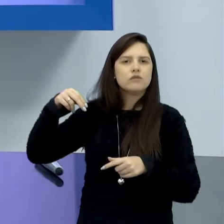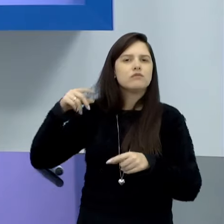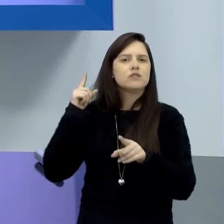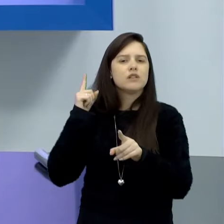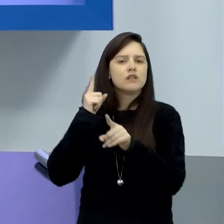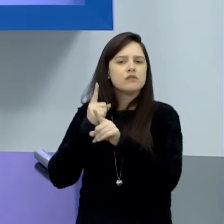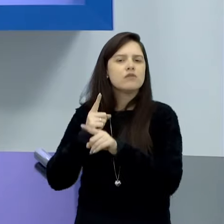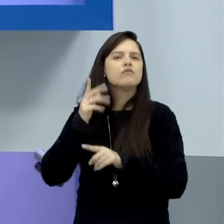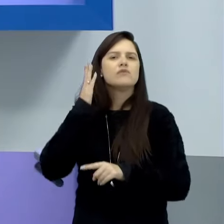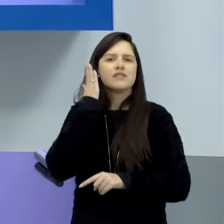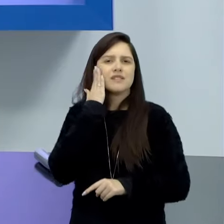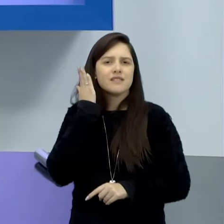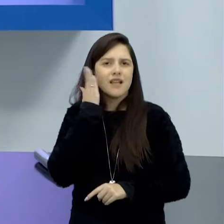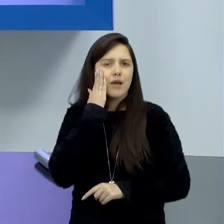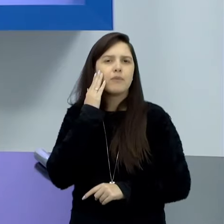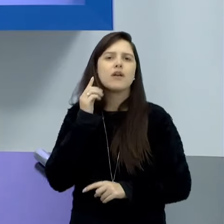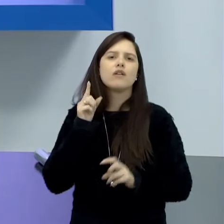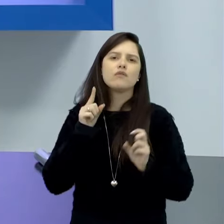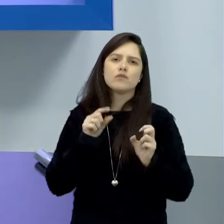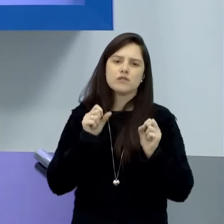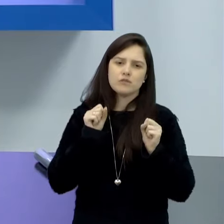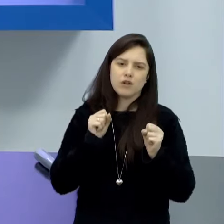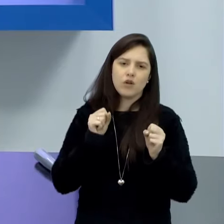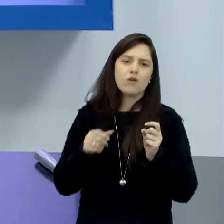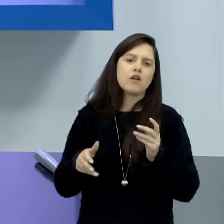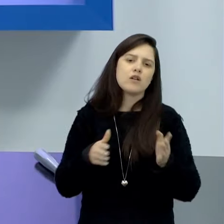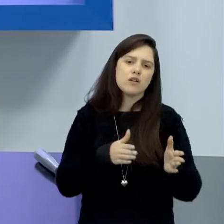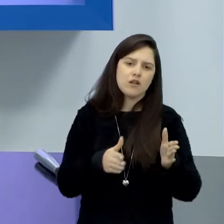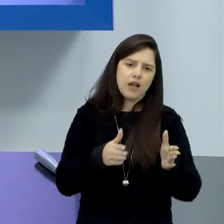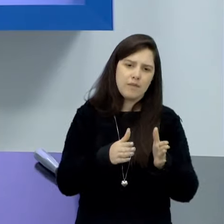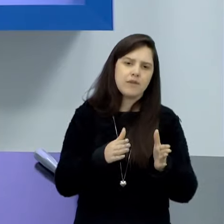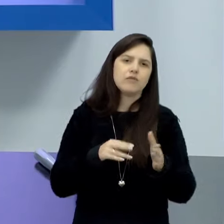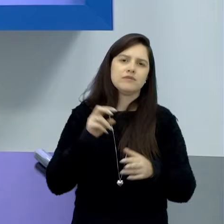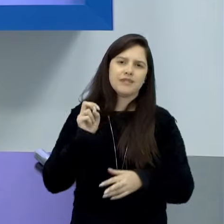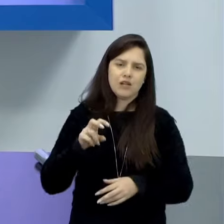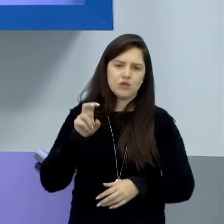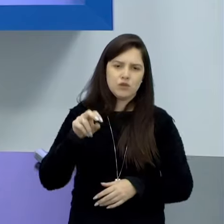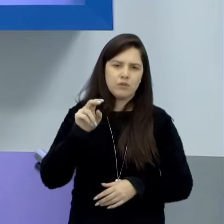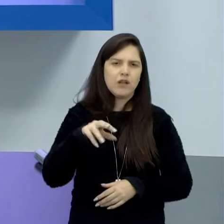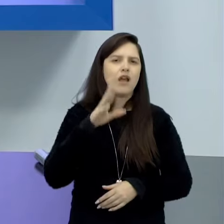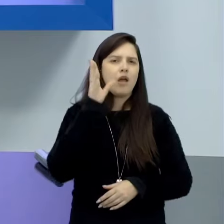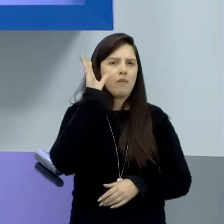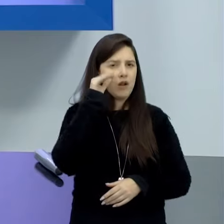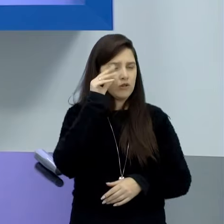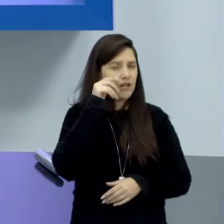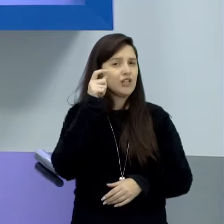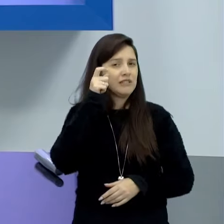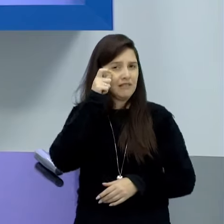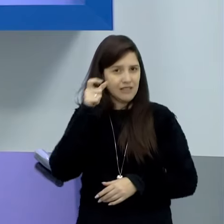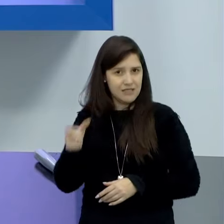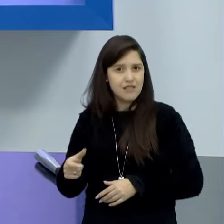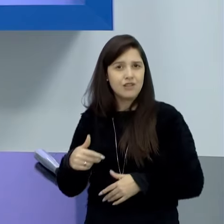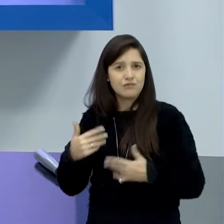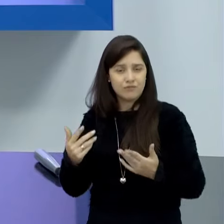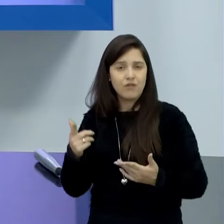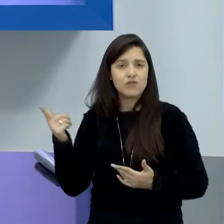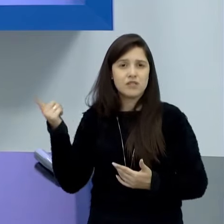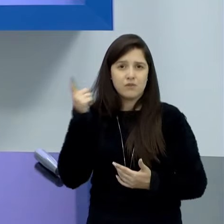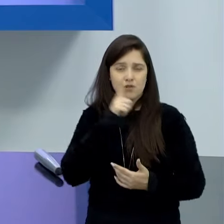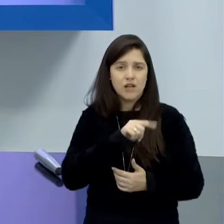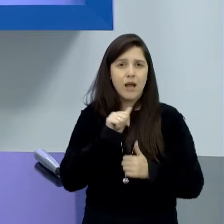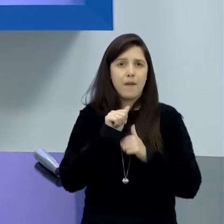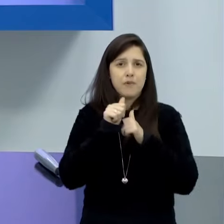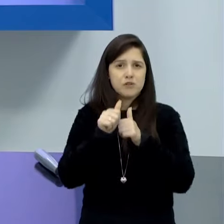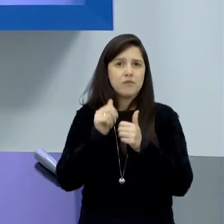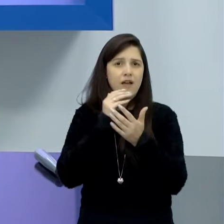Verdes e você sabe que você está no caminho aí da subida. É uma curiosidade bem interessante, né? Então vocês conseguem se aprofundar